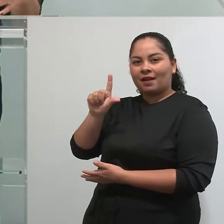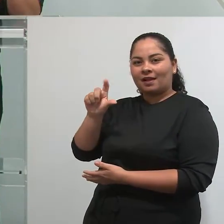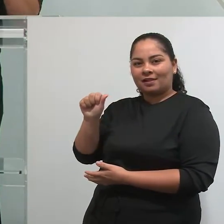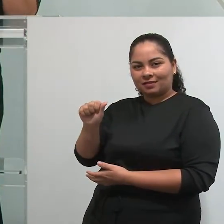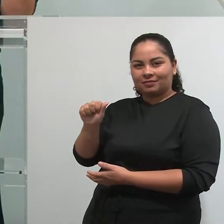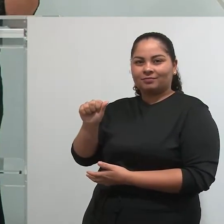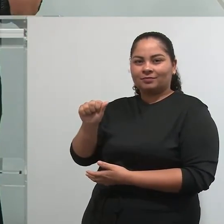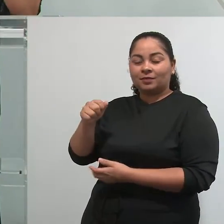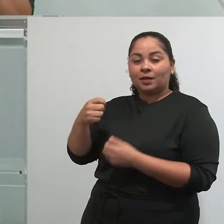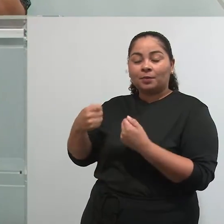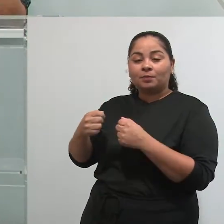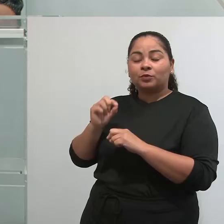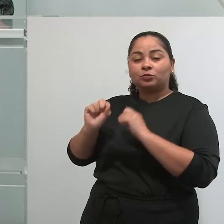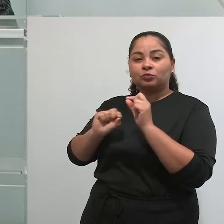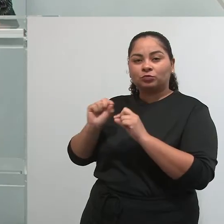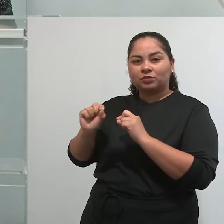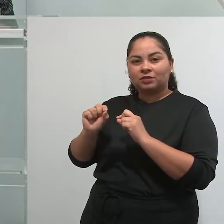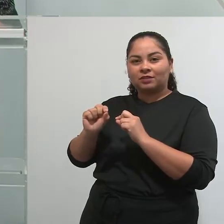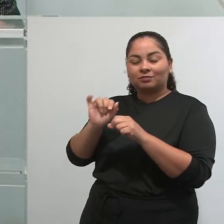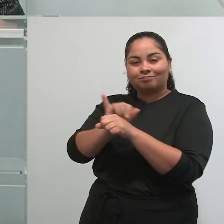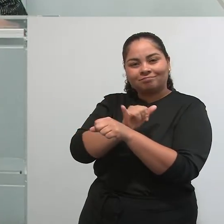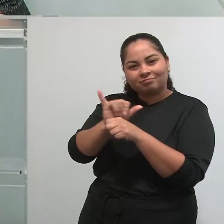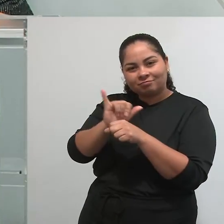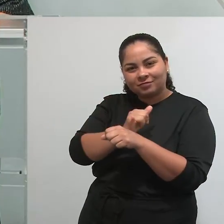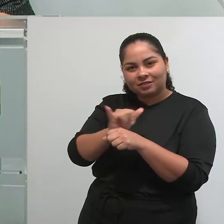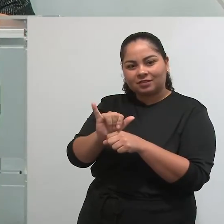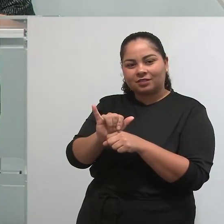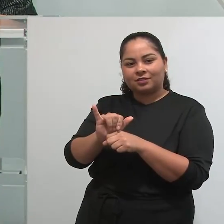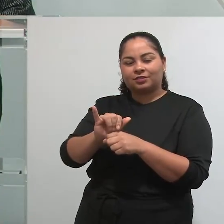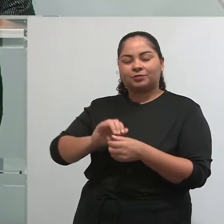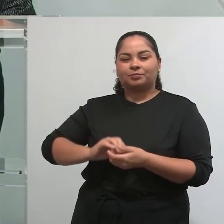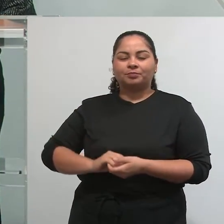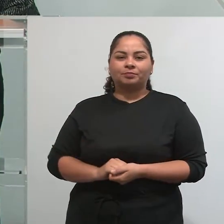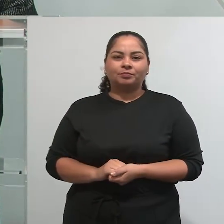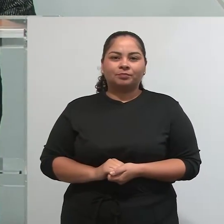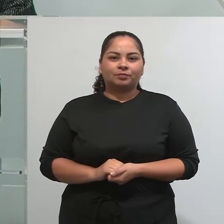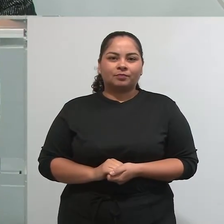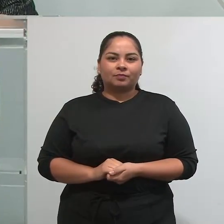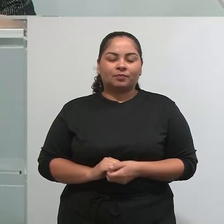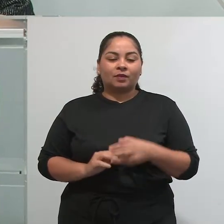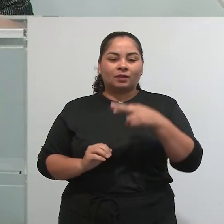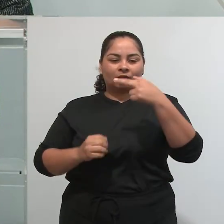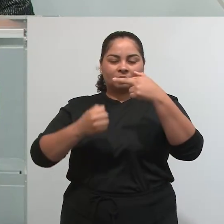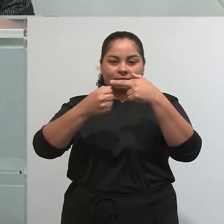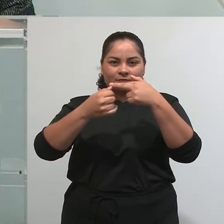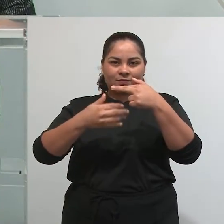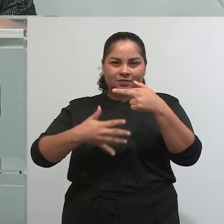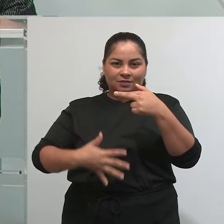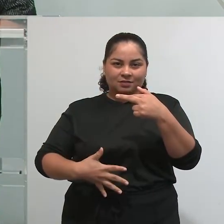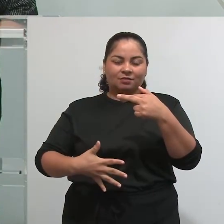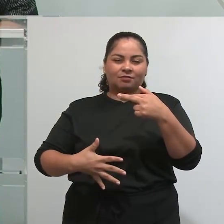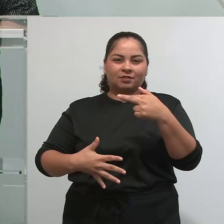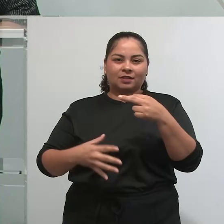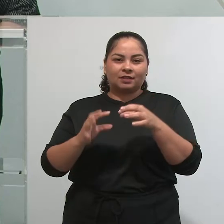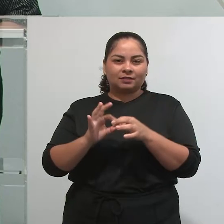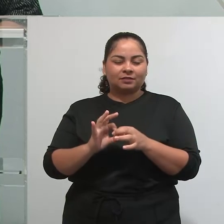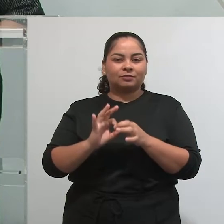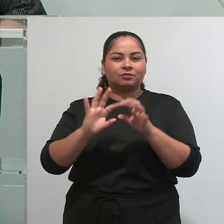dessa mala? Então, é aí que você estimula também a sua criatividade, puxa a participação do público que você escolher,